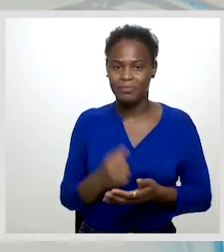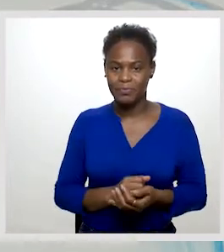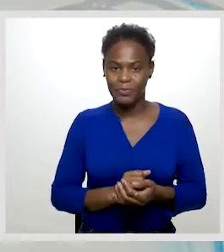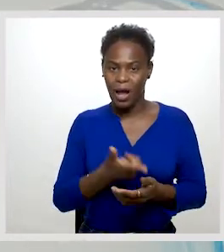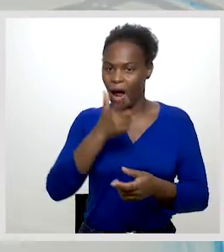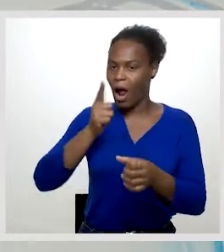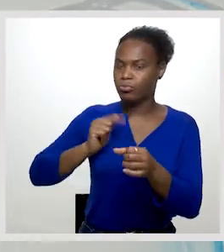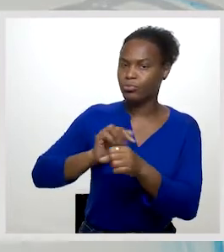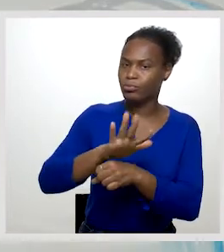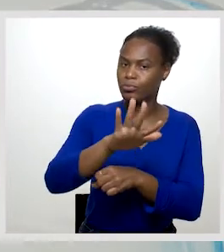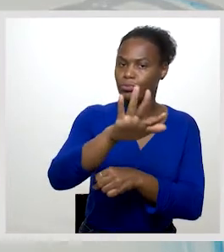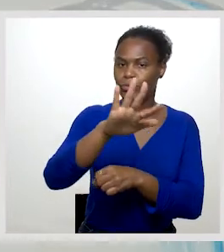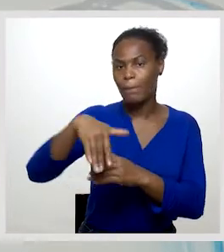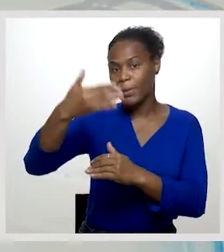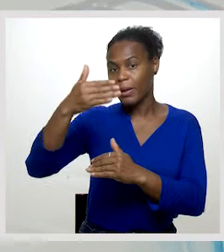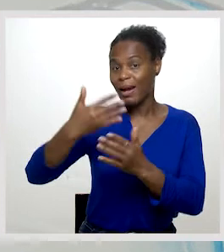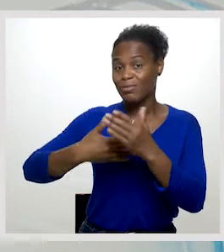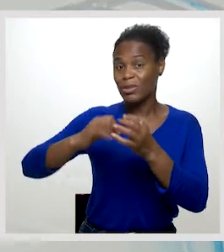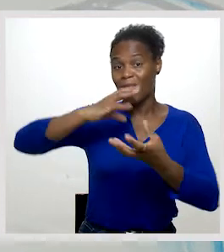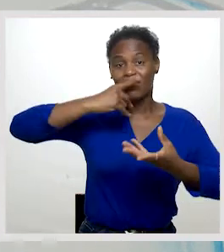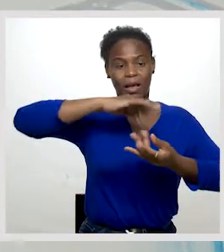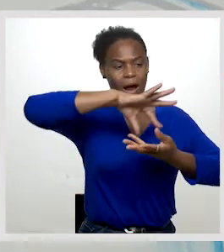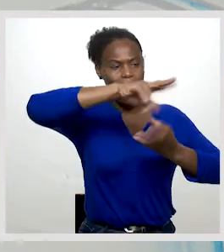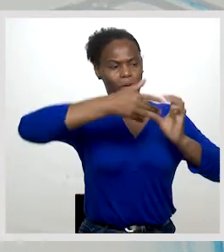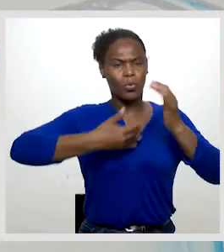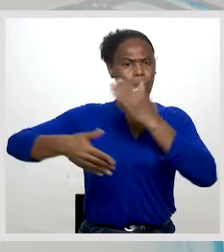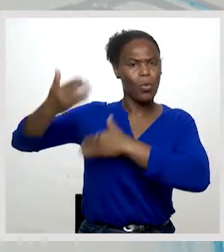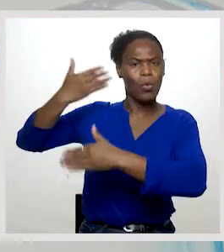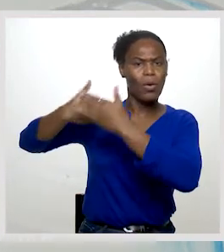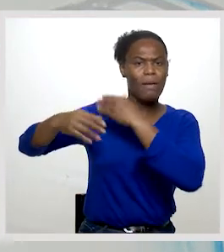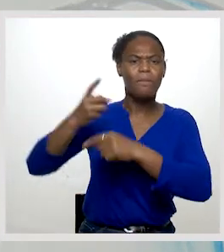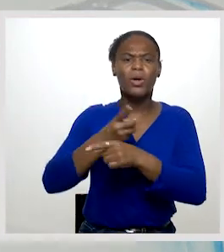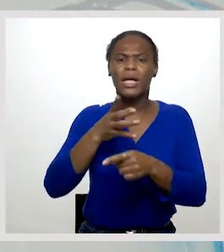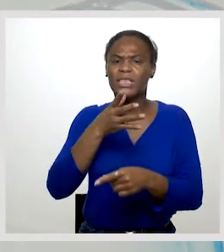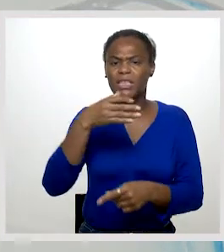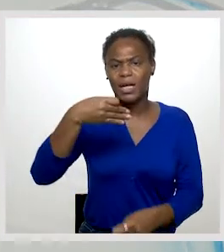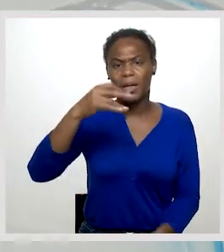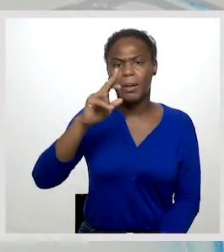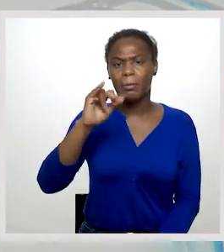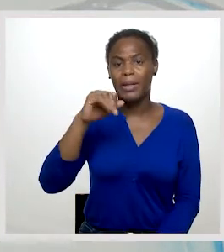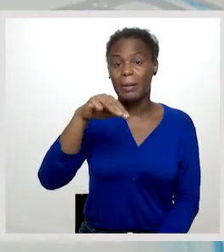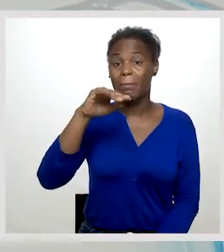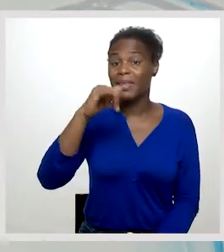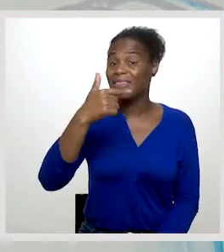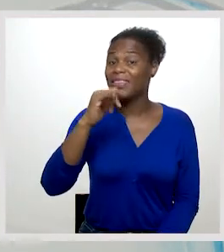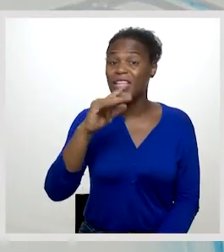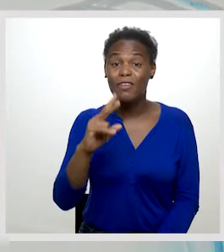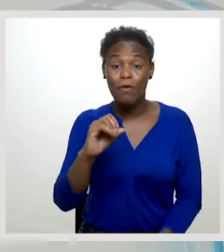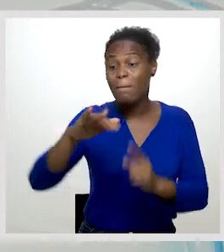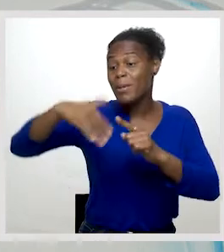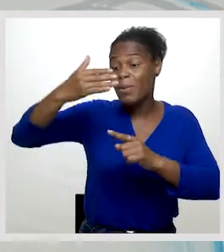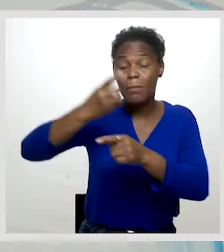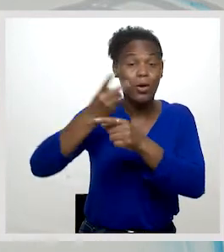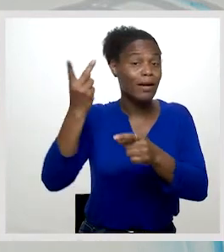O oceano primitivo do nosso planeta, por que se diz primitivo? Porque era um oceano que não existia vida,